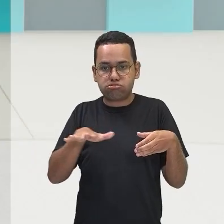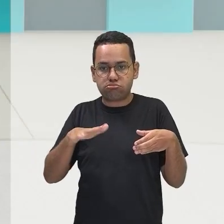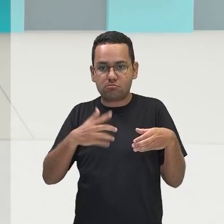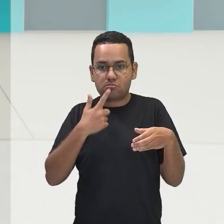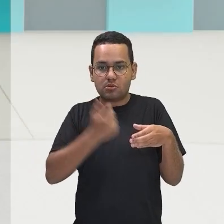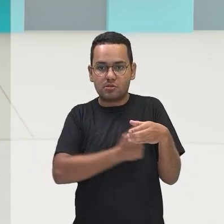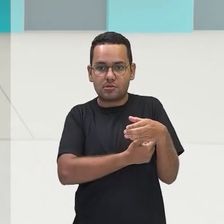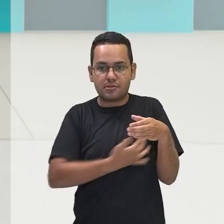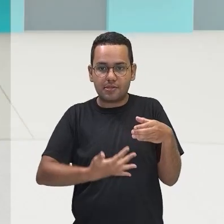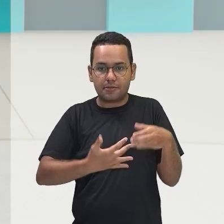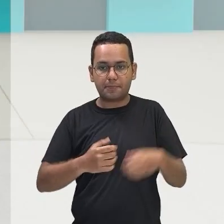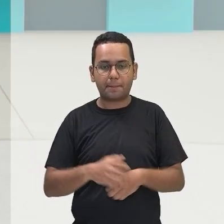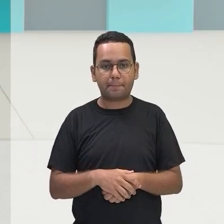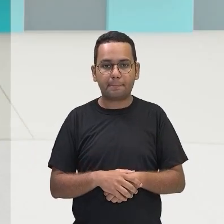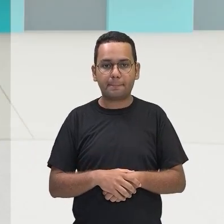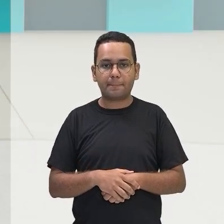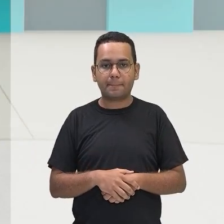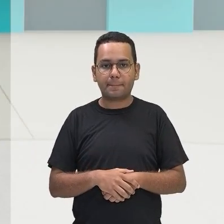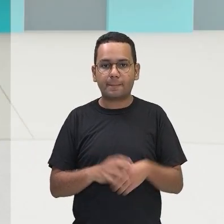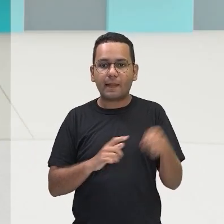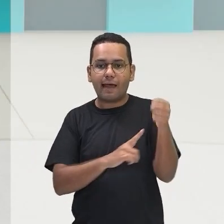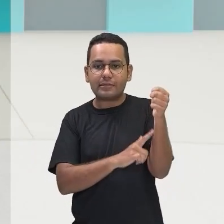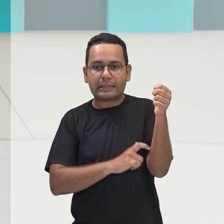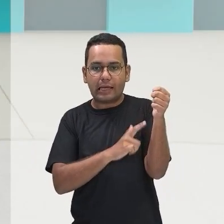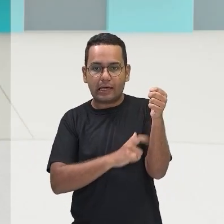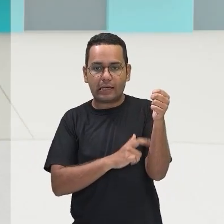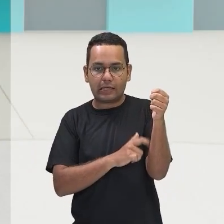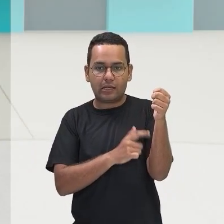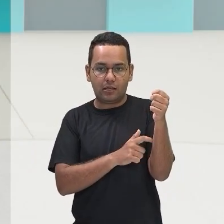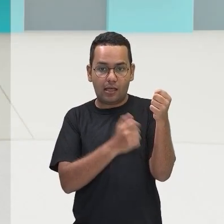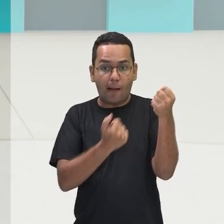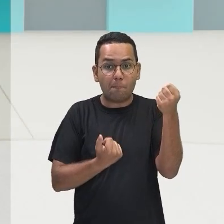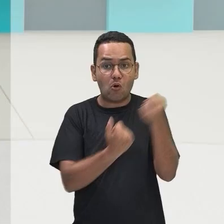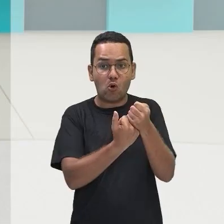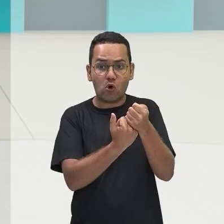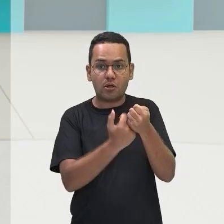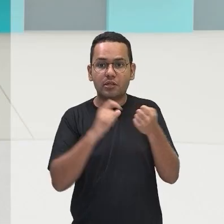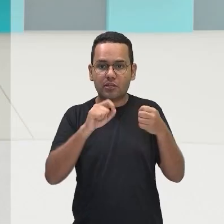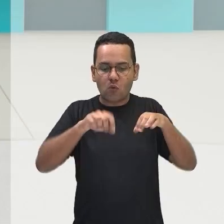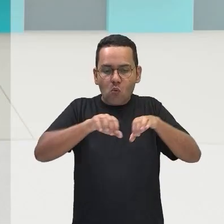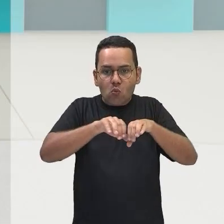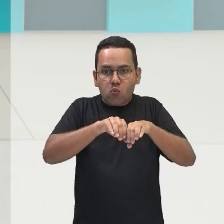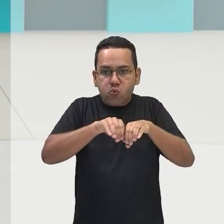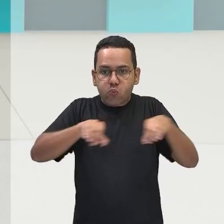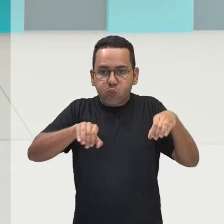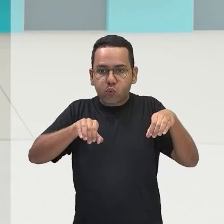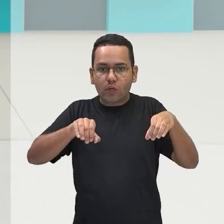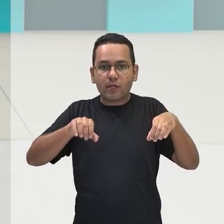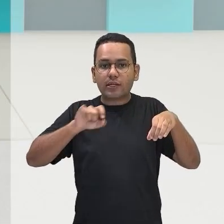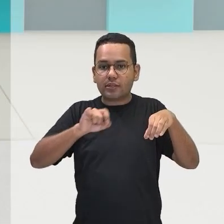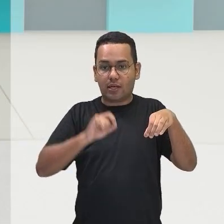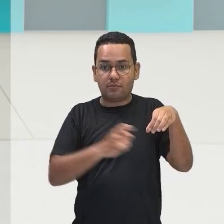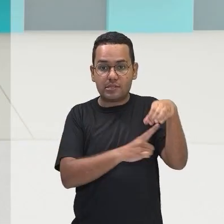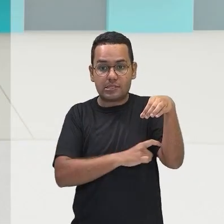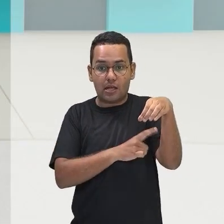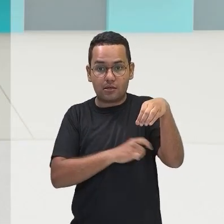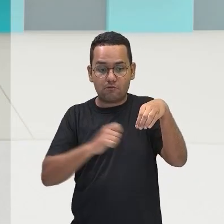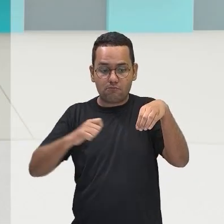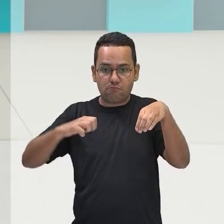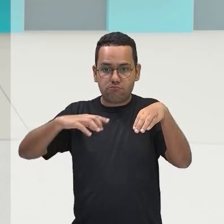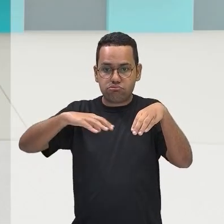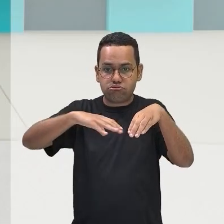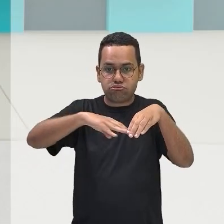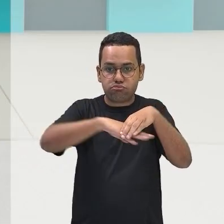corpo. As artérias são os vasos de grande calibre, por onde passam quem, né? O sangue rico